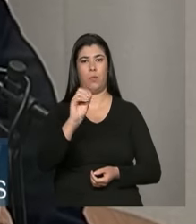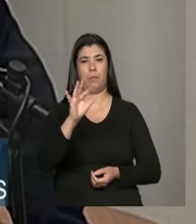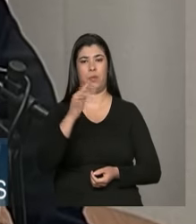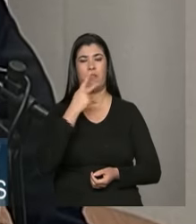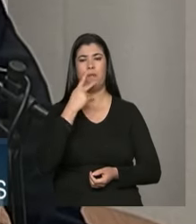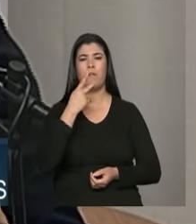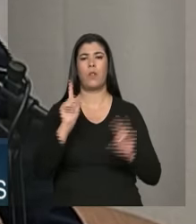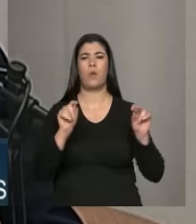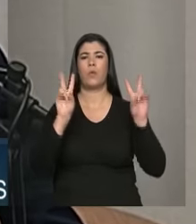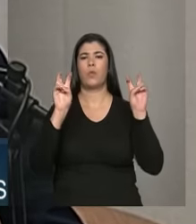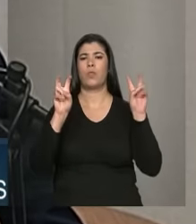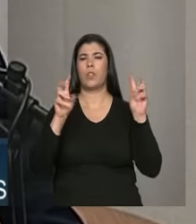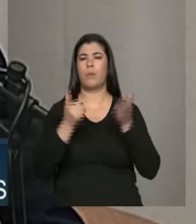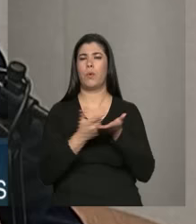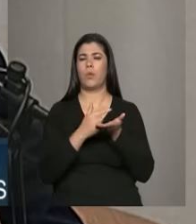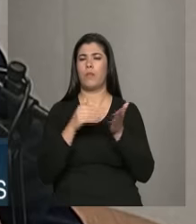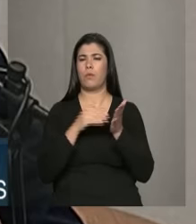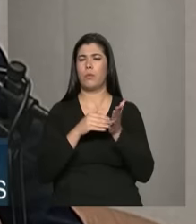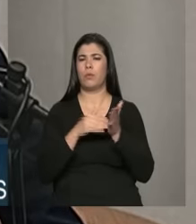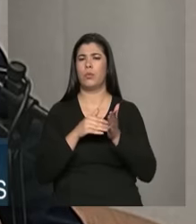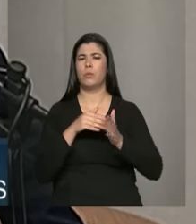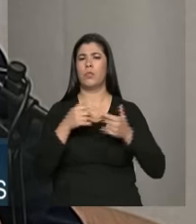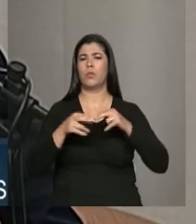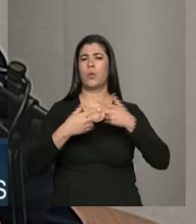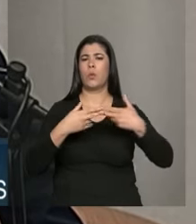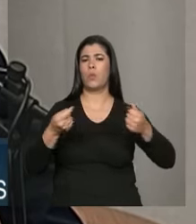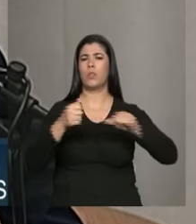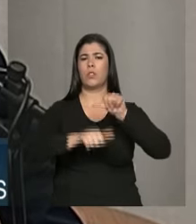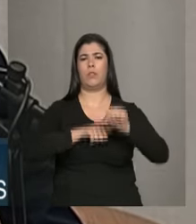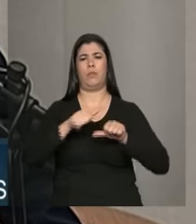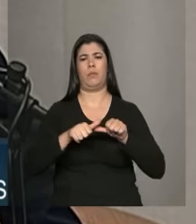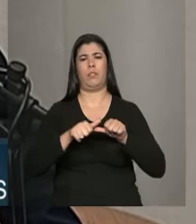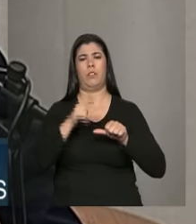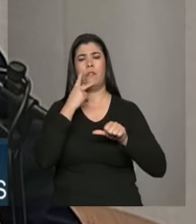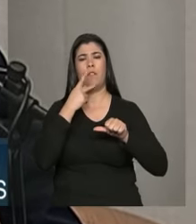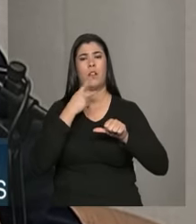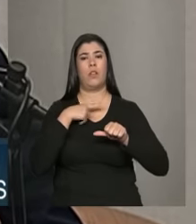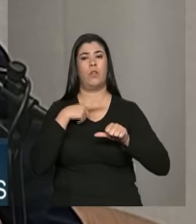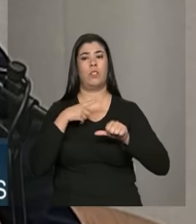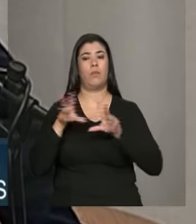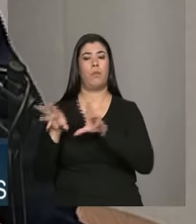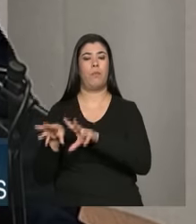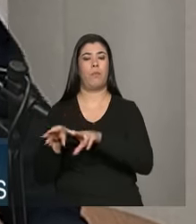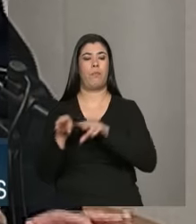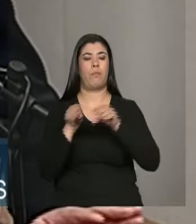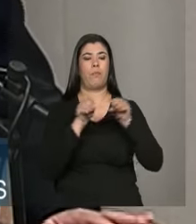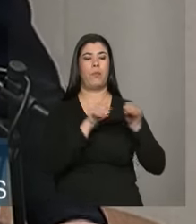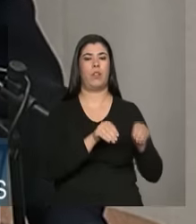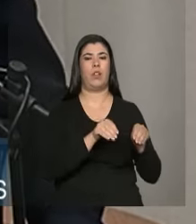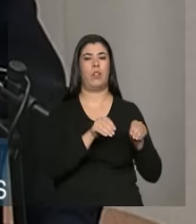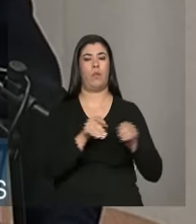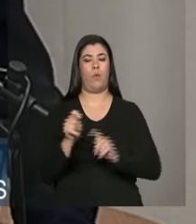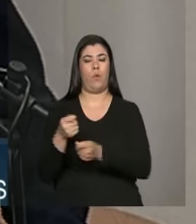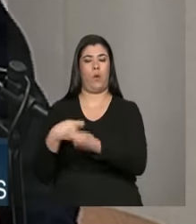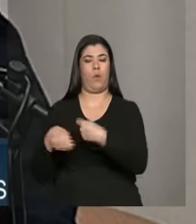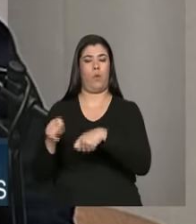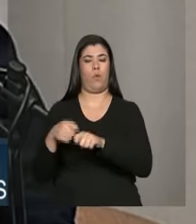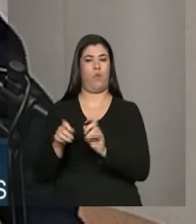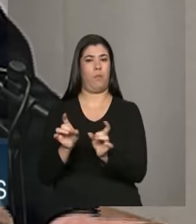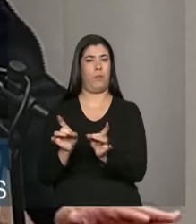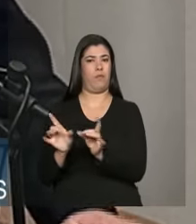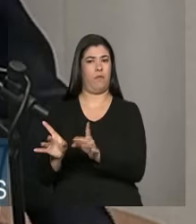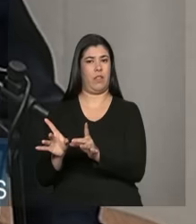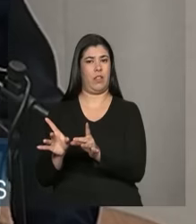a reflexão ele diz lá que nós estamos transitando de uma economia de mercado para uma sociedade de mercado